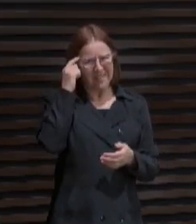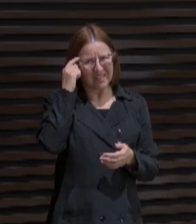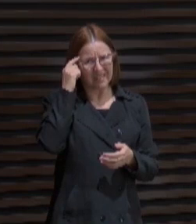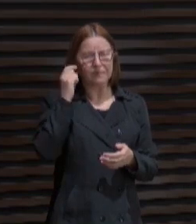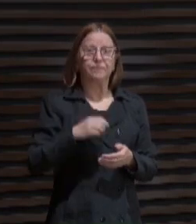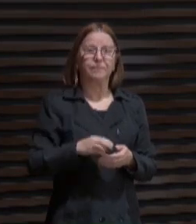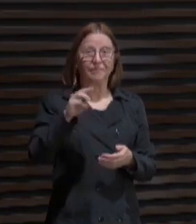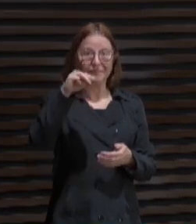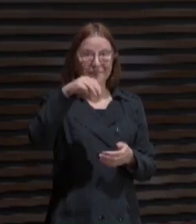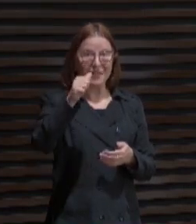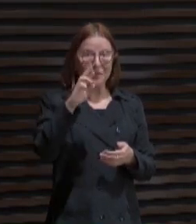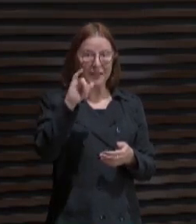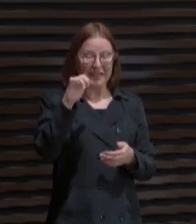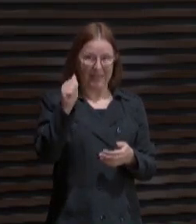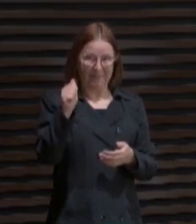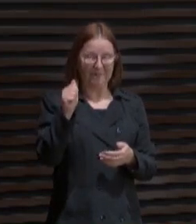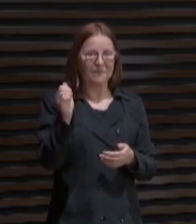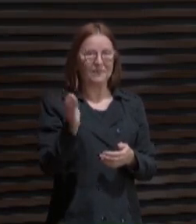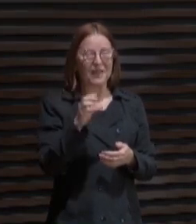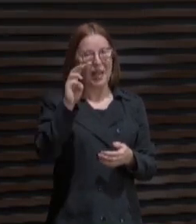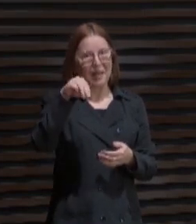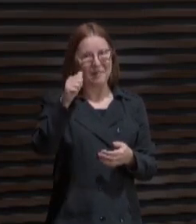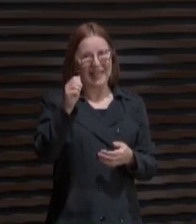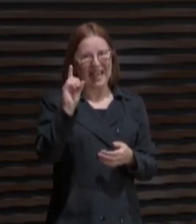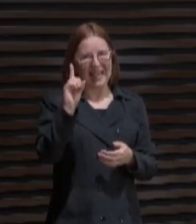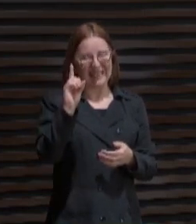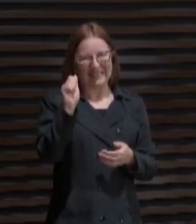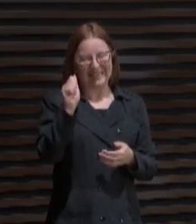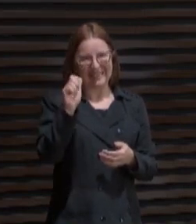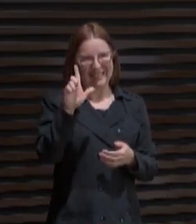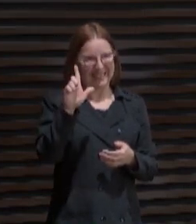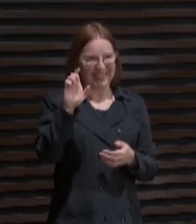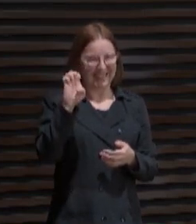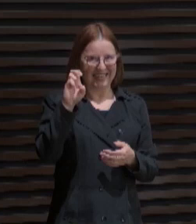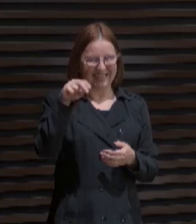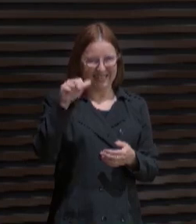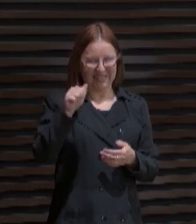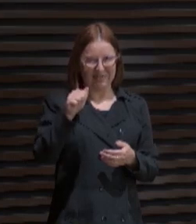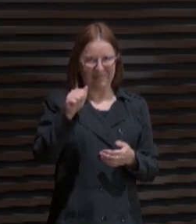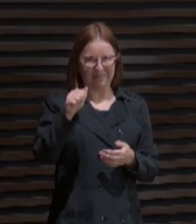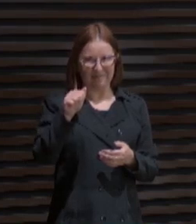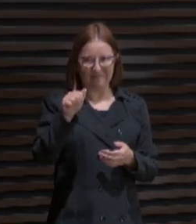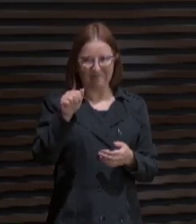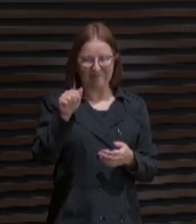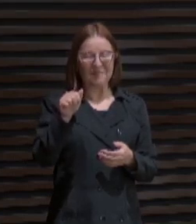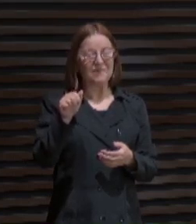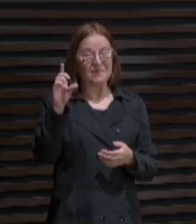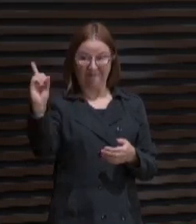Maria Madalena vai ao túmulo, o túmulo está vazio. Jesus